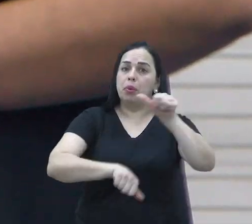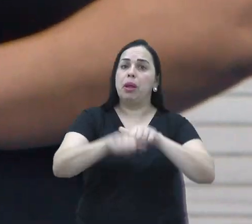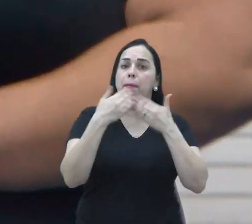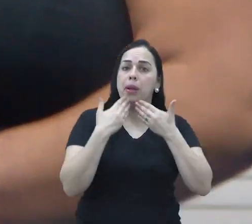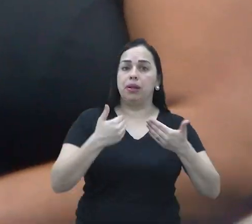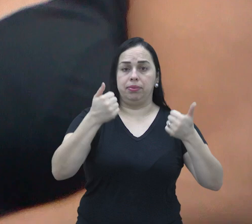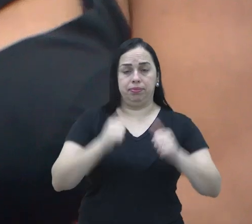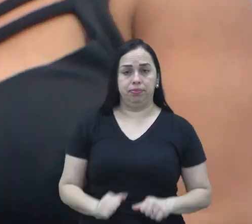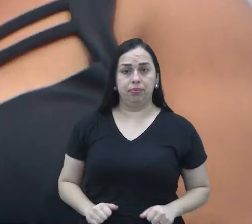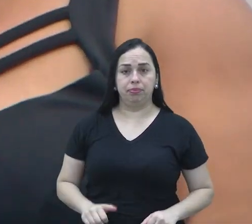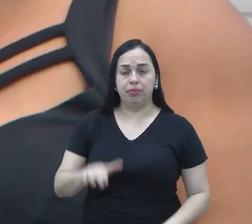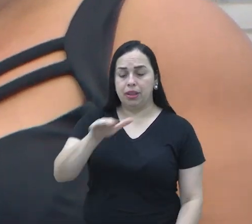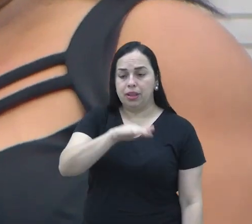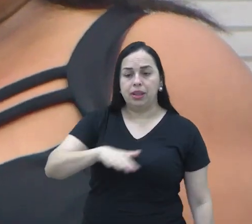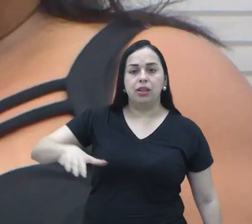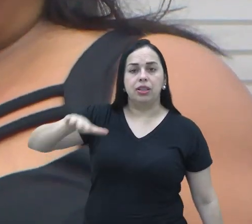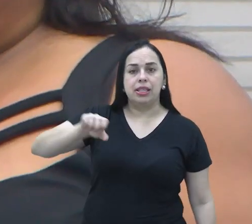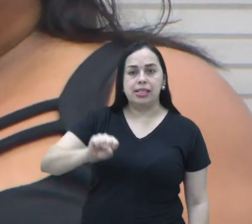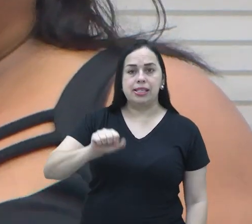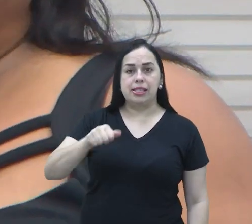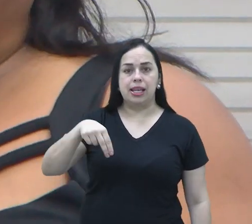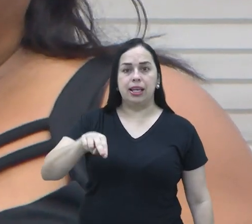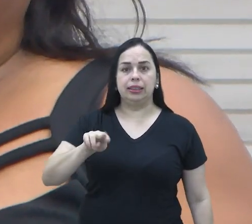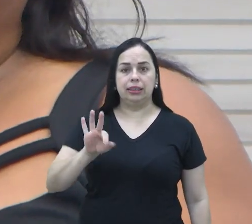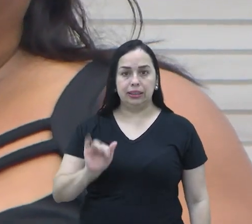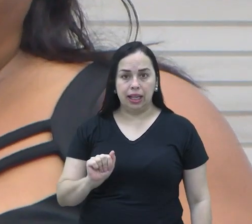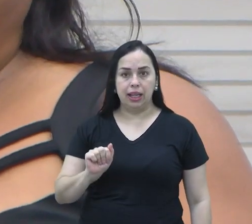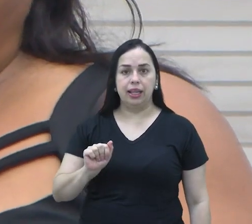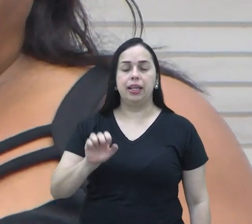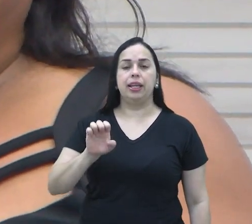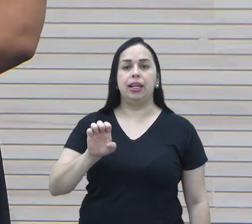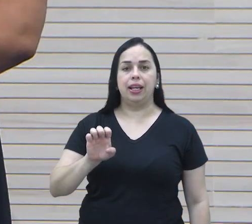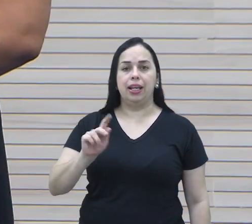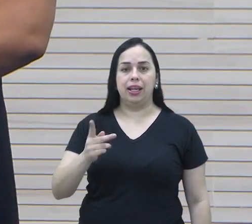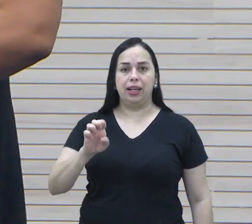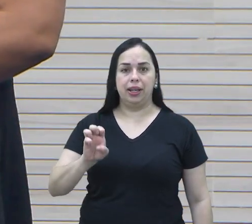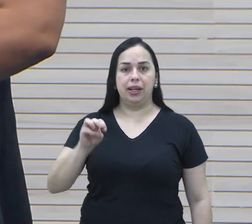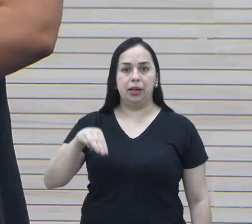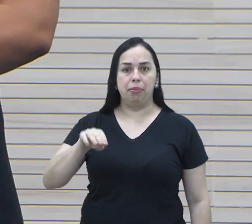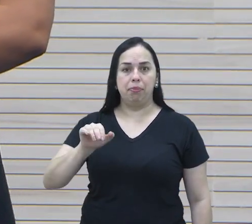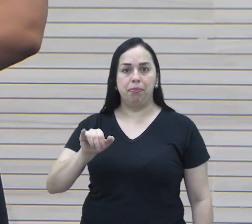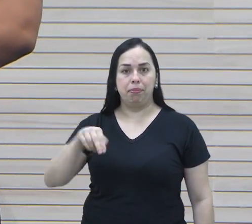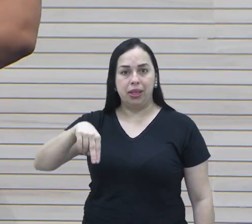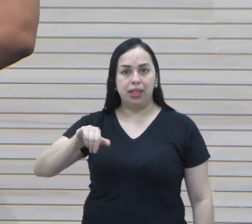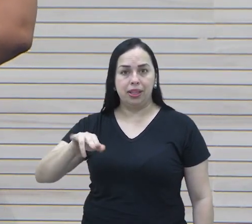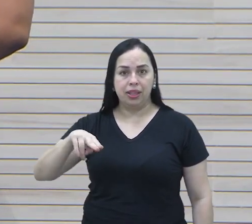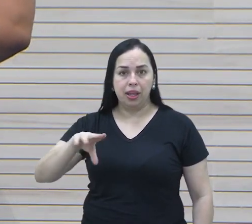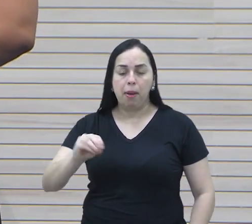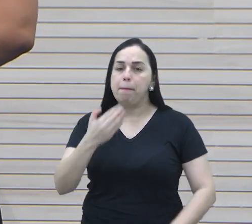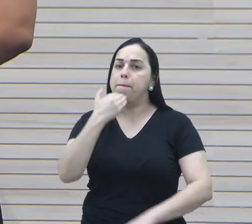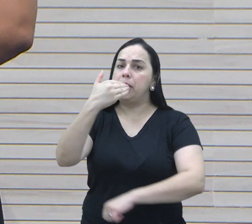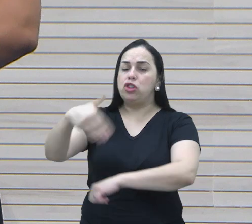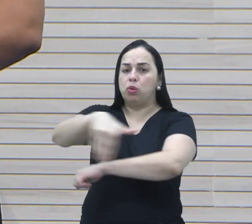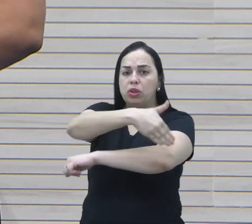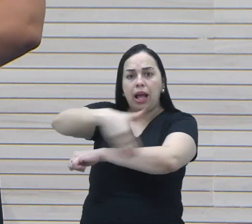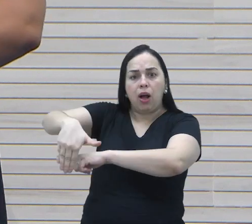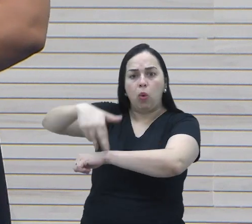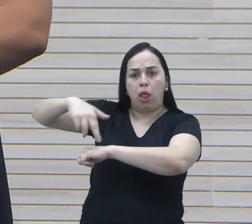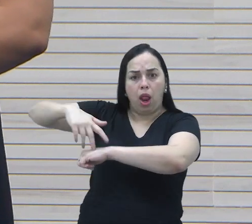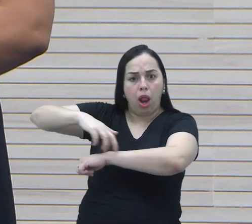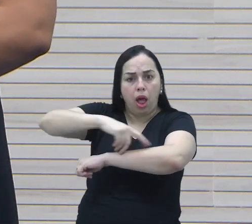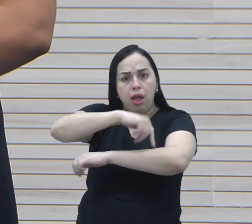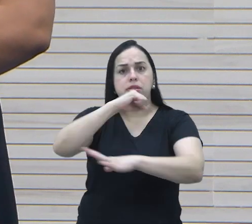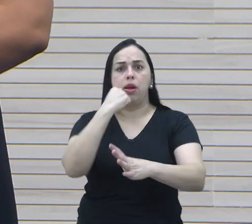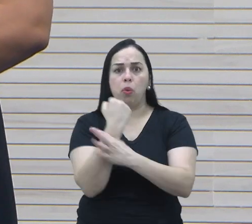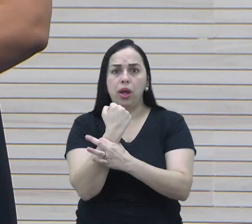No Santa Hermínia, foi solicitado mais segurança para os pedestres na estrada Antônio Frederico Ozanam e melhora